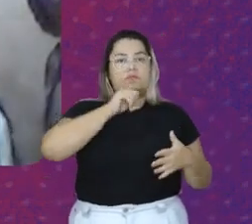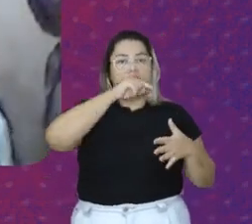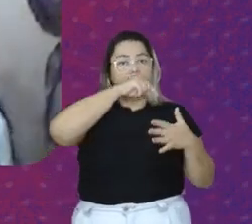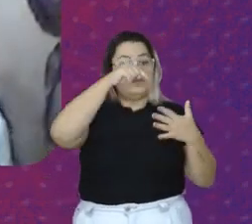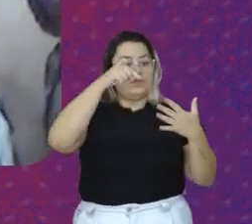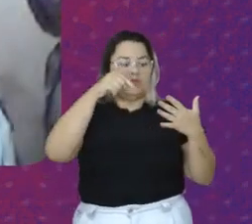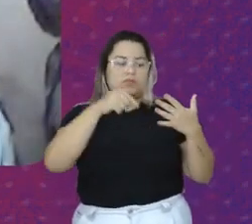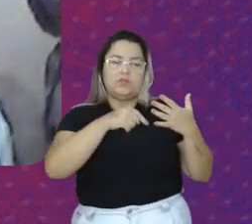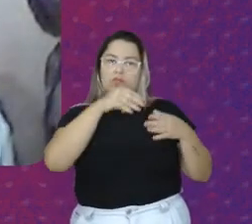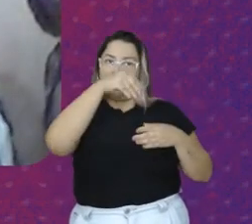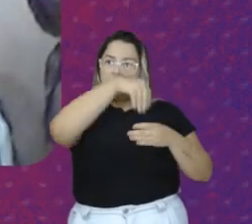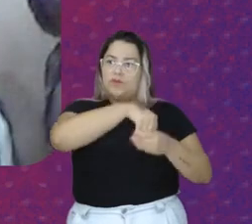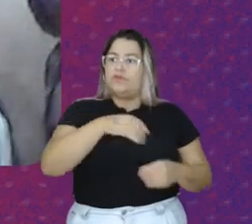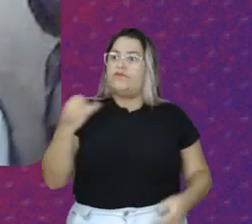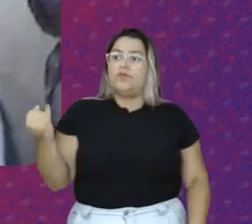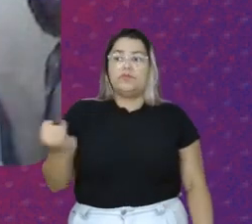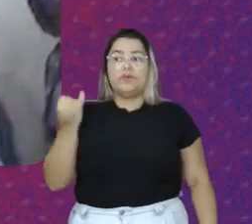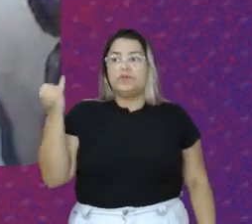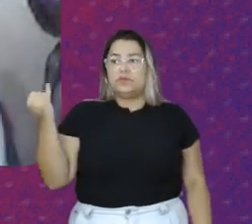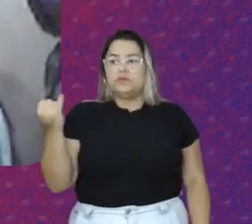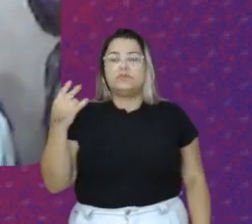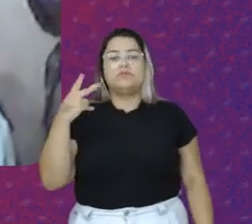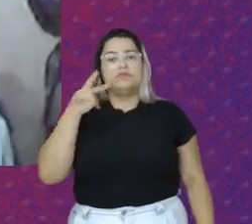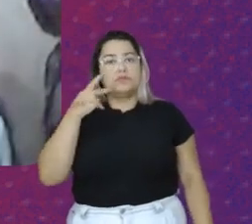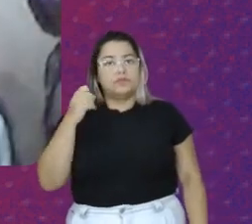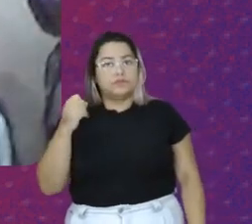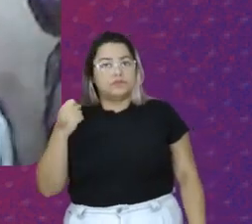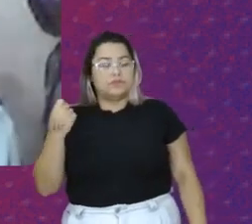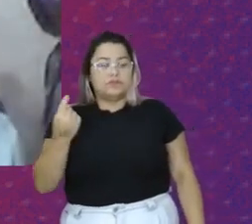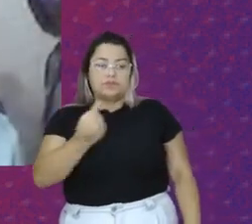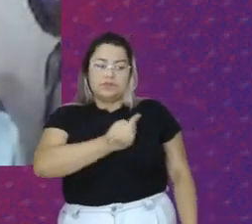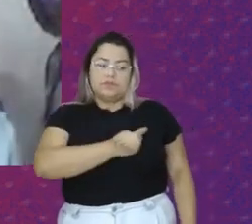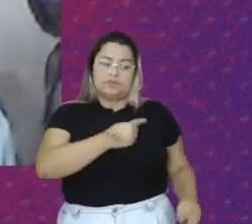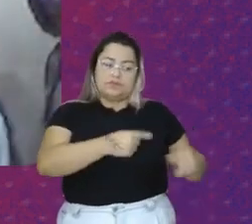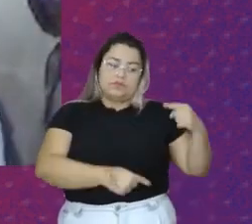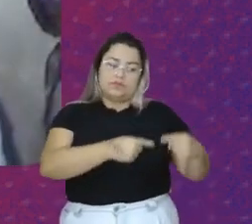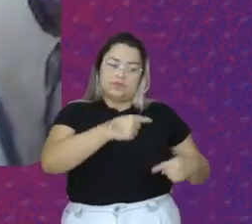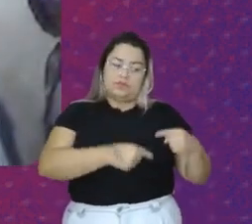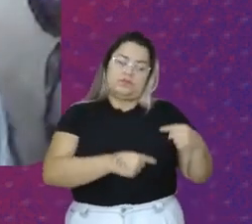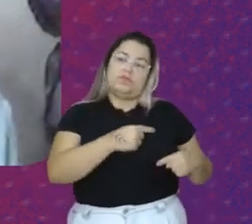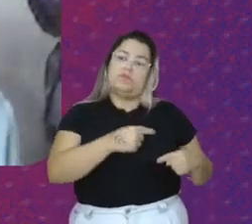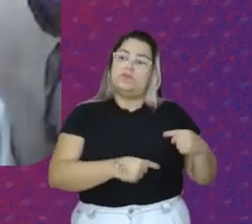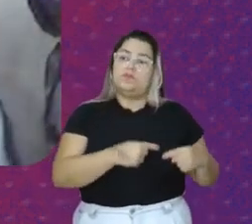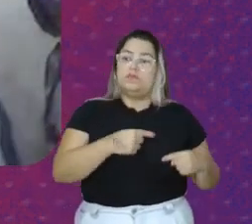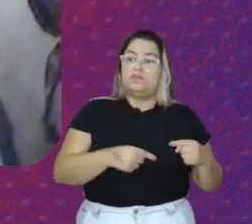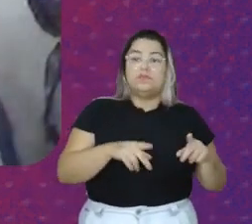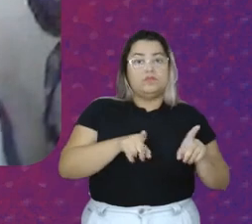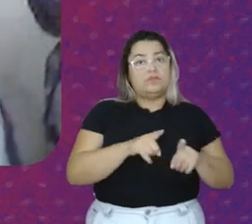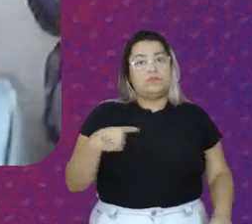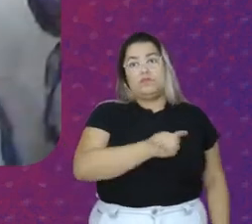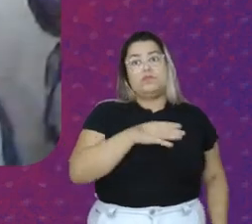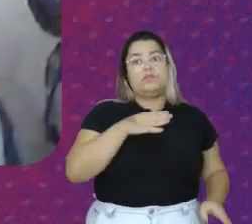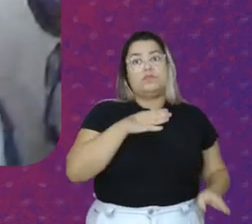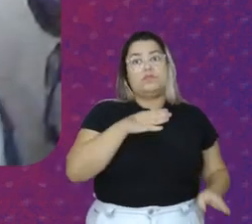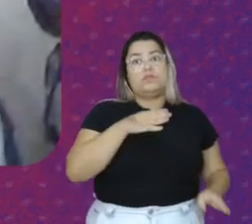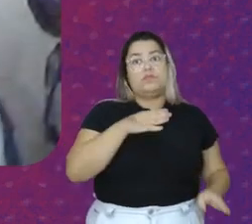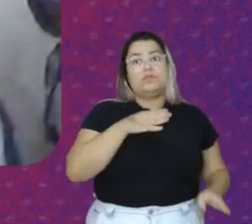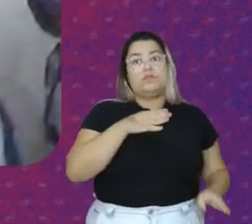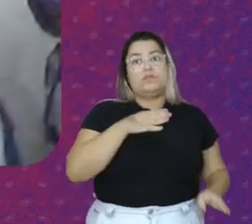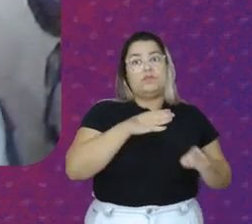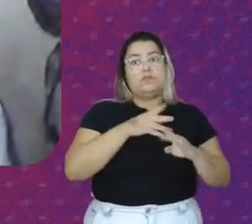foi fundamental para que nós pudéssemos discutir, né? Muitas de nós, principalmente